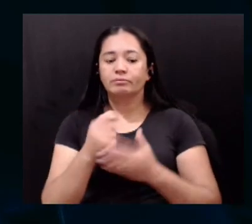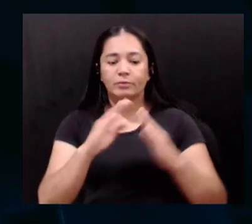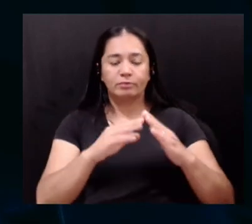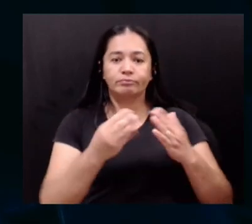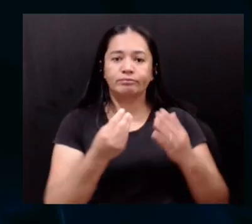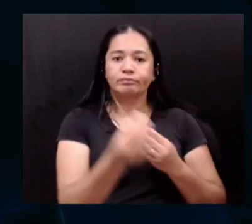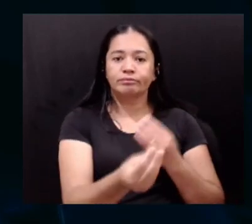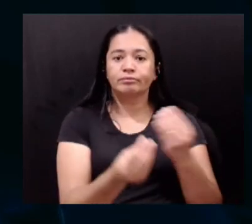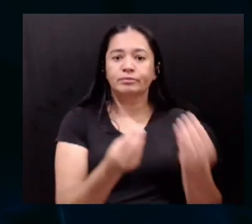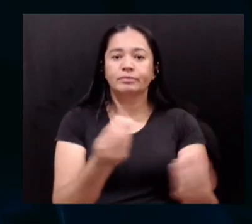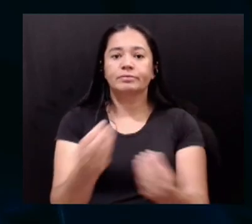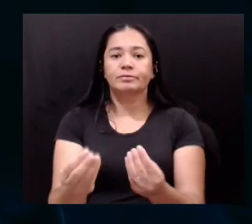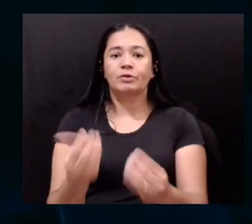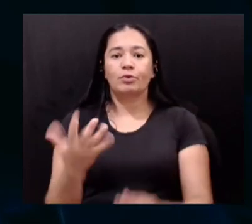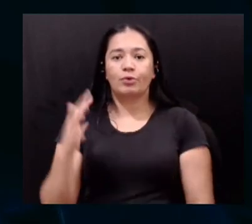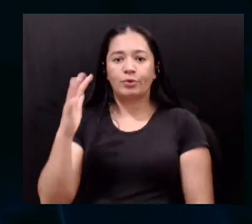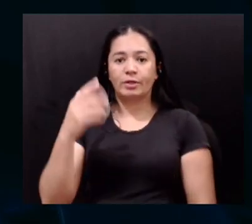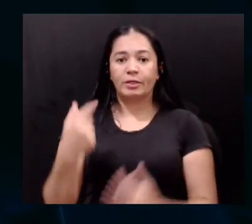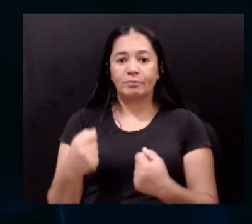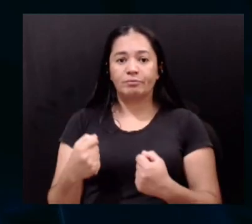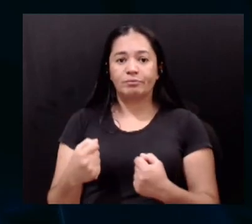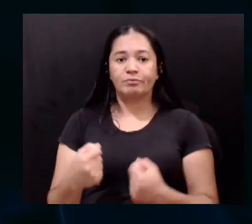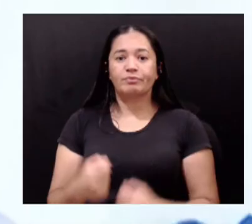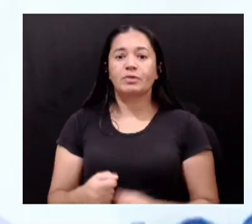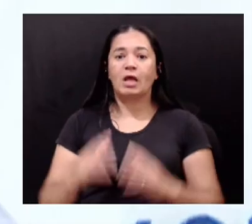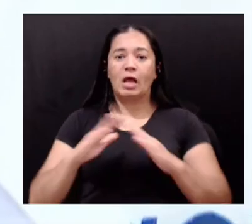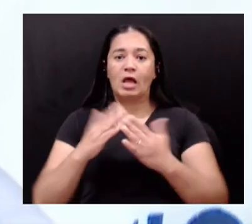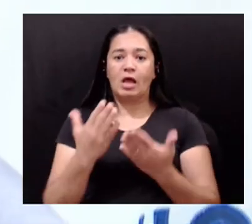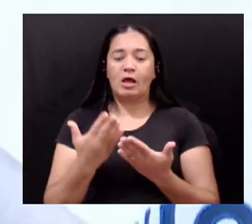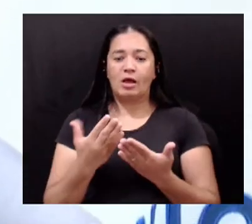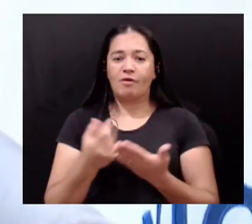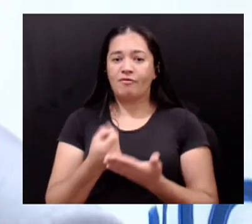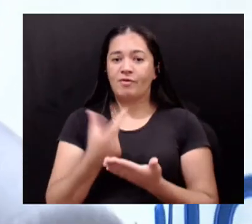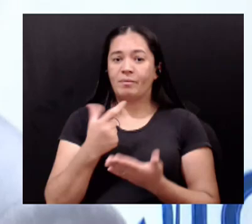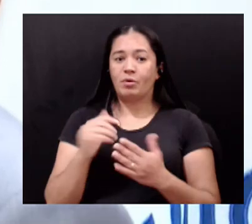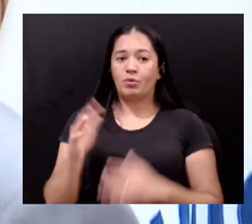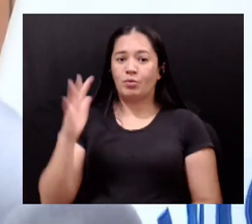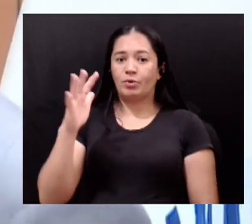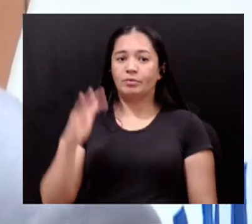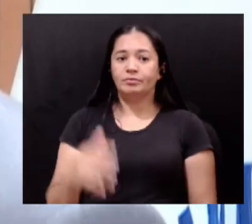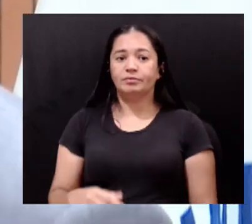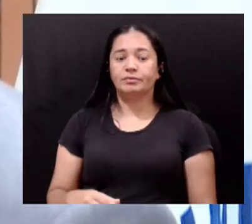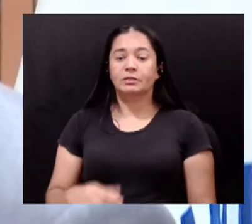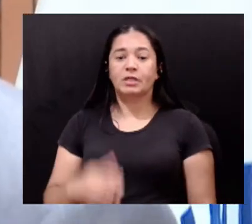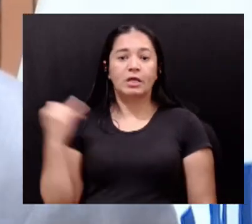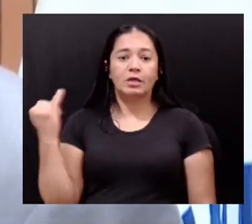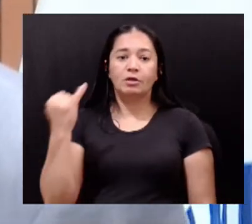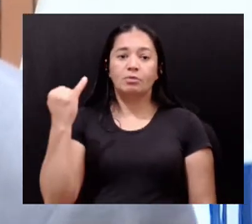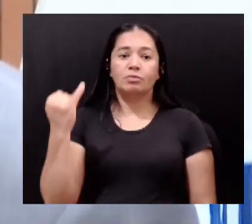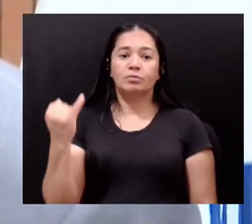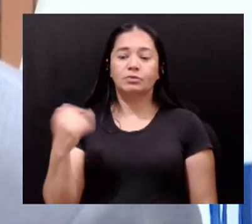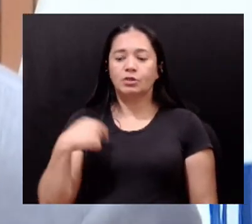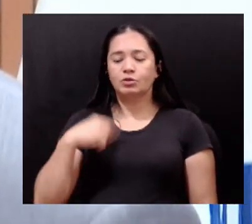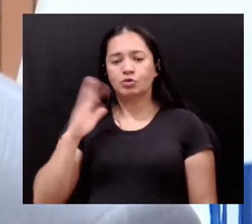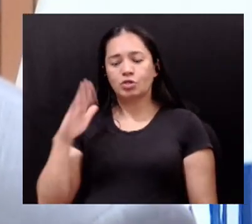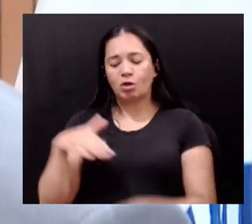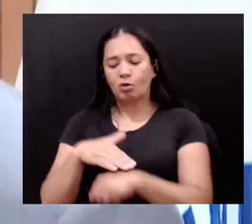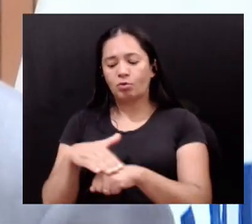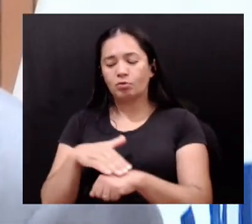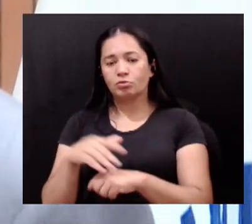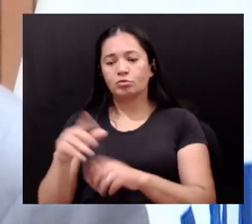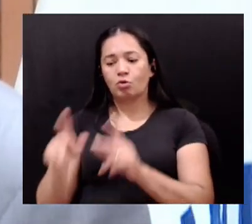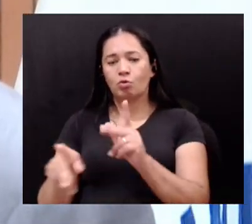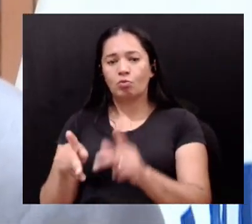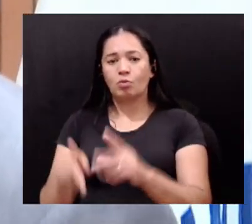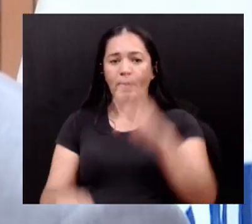medicamentos fornecidos pela farmácia de alto custo. É uma coisa muito importante. Eu conversando com a população, principalmente do distrito do Ouro Verde,